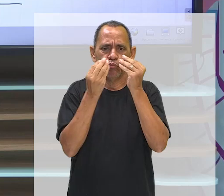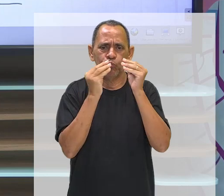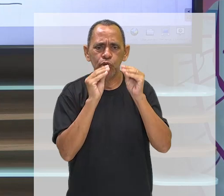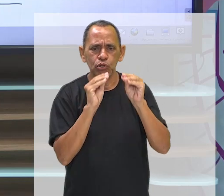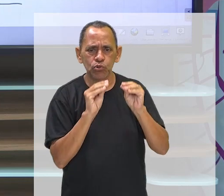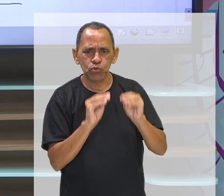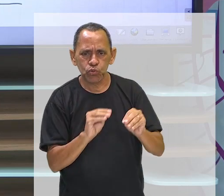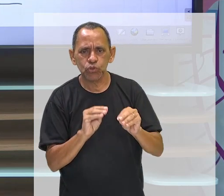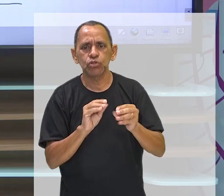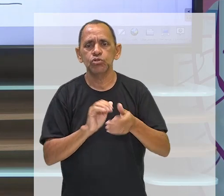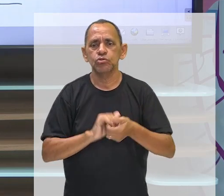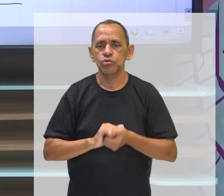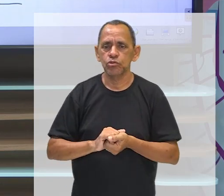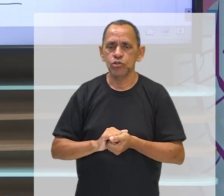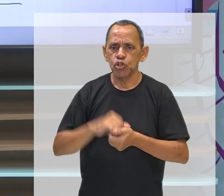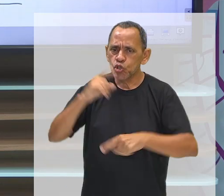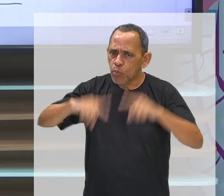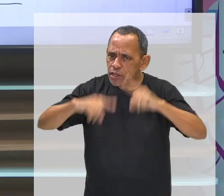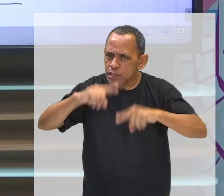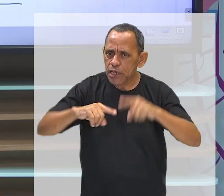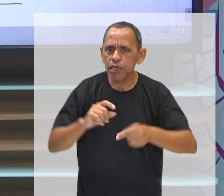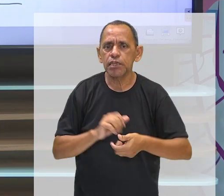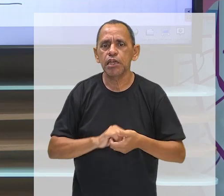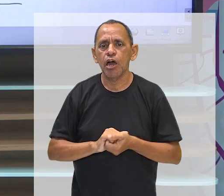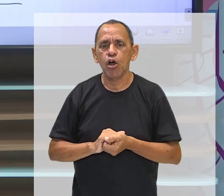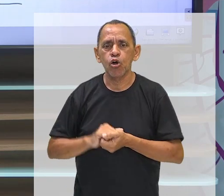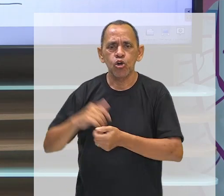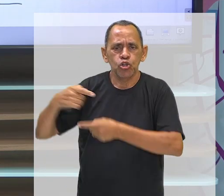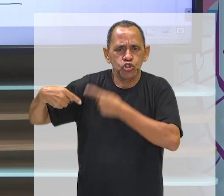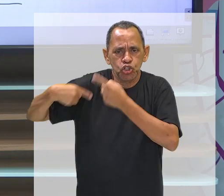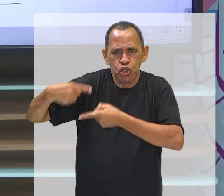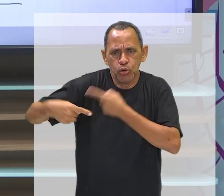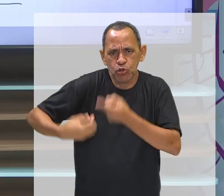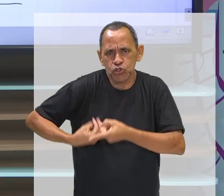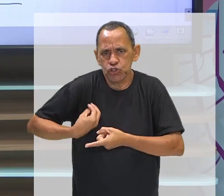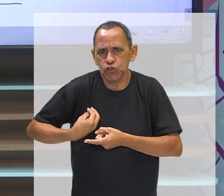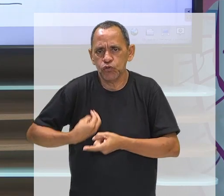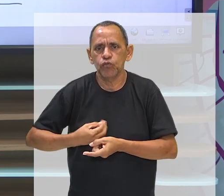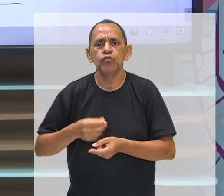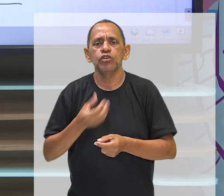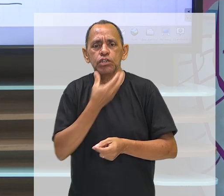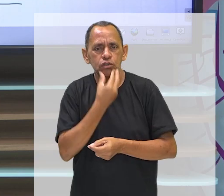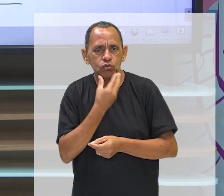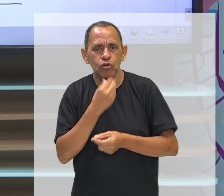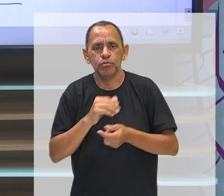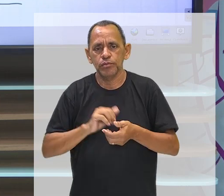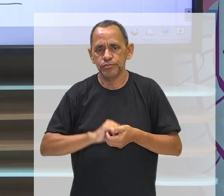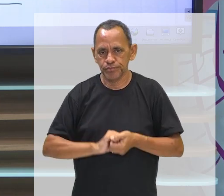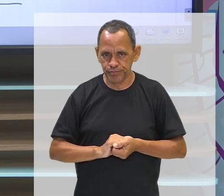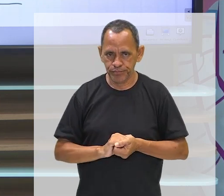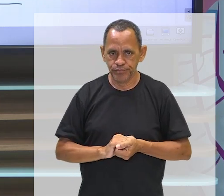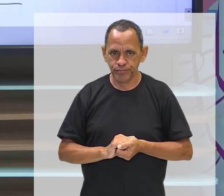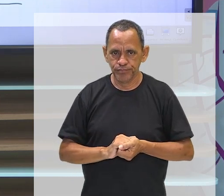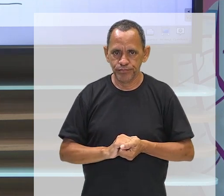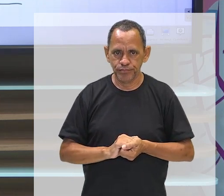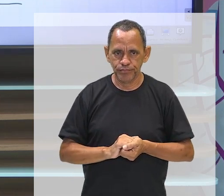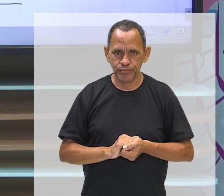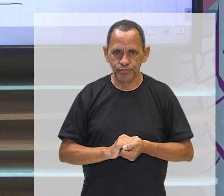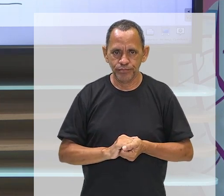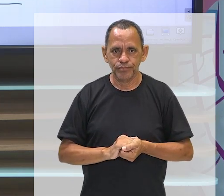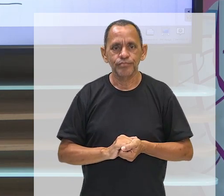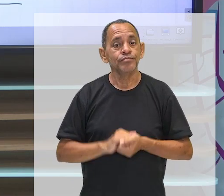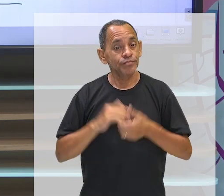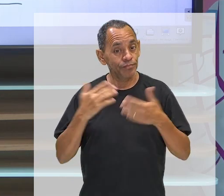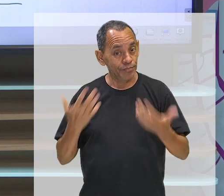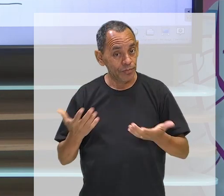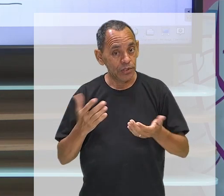vai fazer parte aí tanto do sistema reprodutor quanto do sistema urinário. E aí a gente pôde observar um pouco mais ali da sua localização.